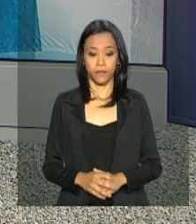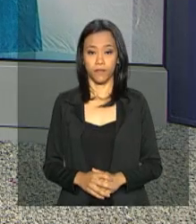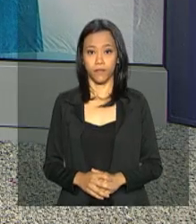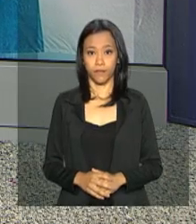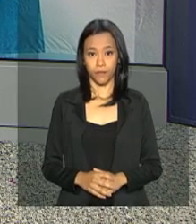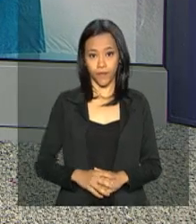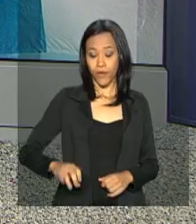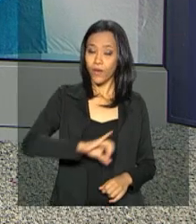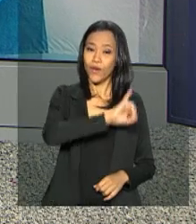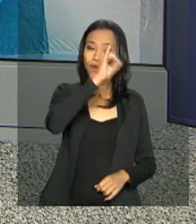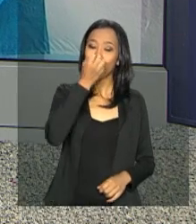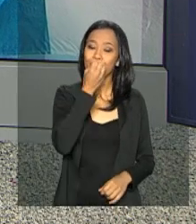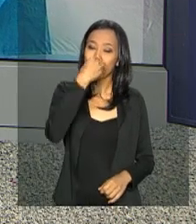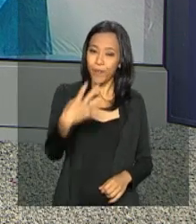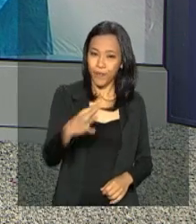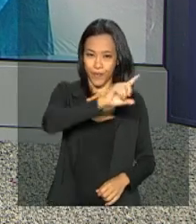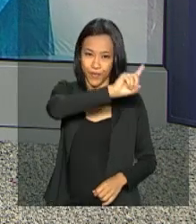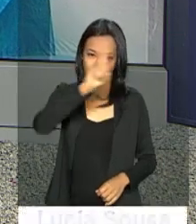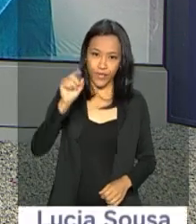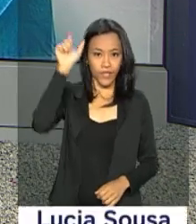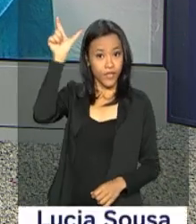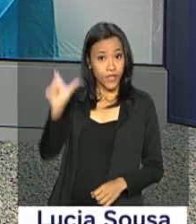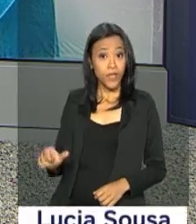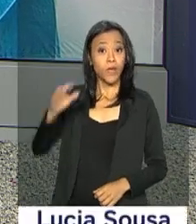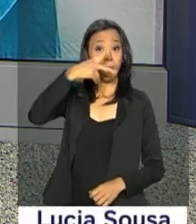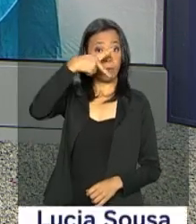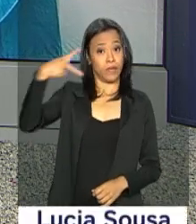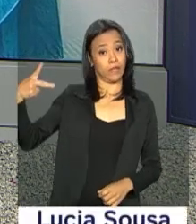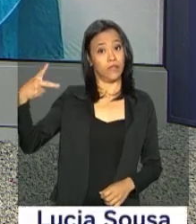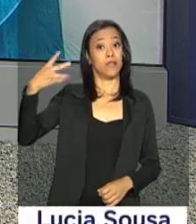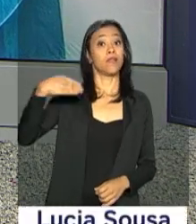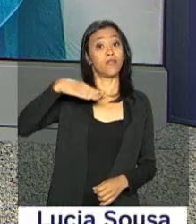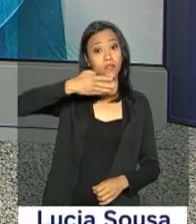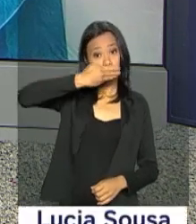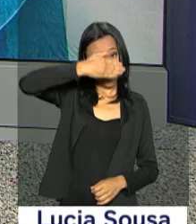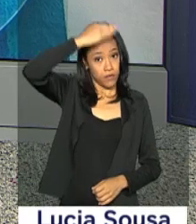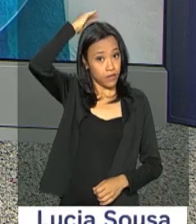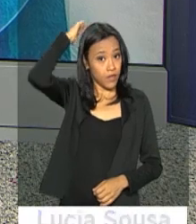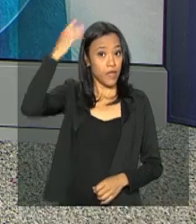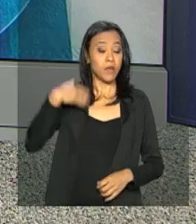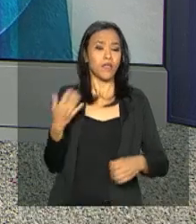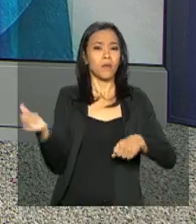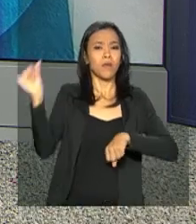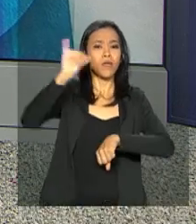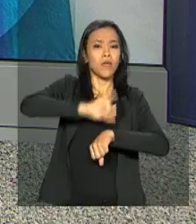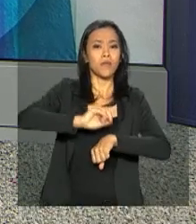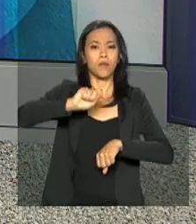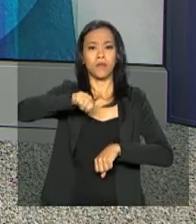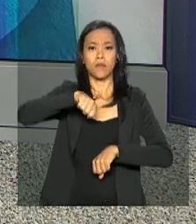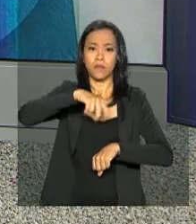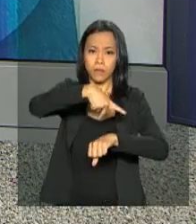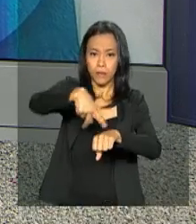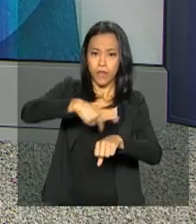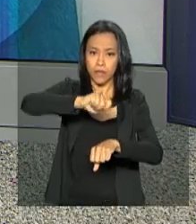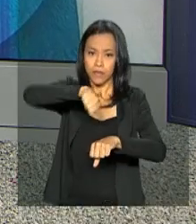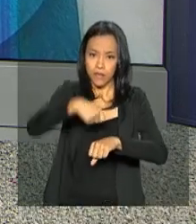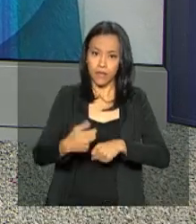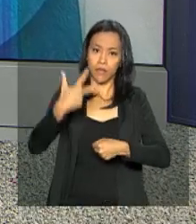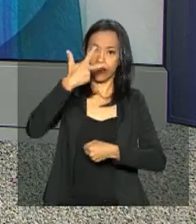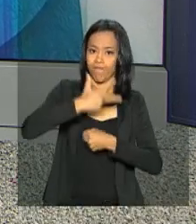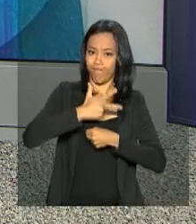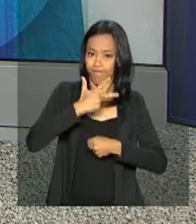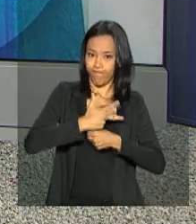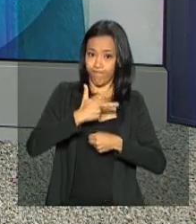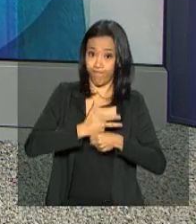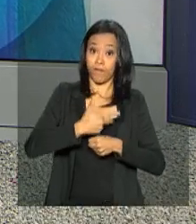olá bom dia o presidente michel temer está em antigua guatemala a cidade recebe a 26ª